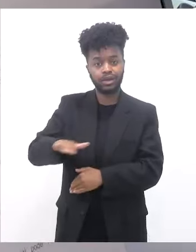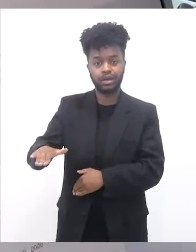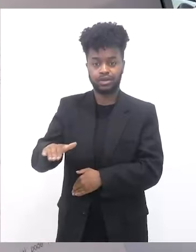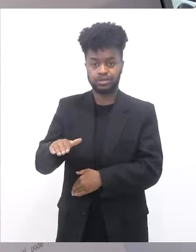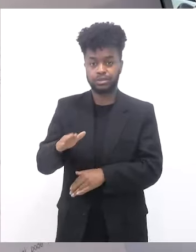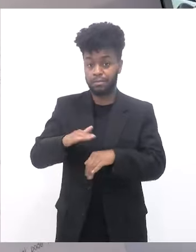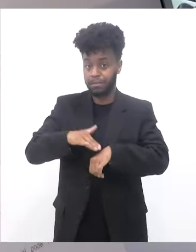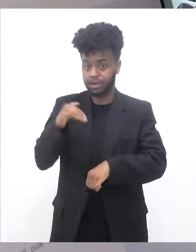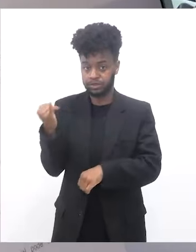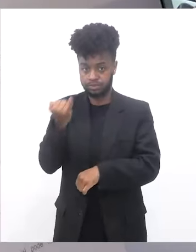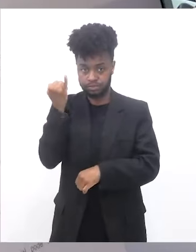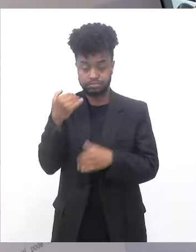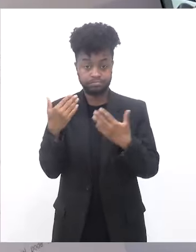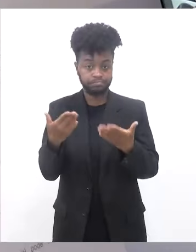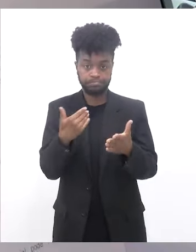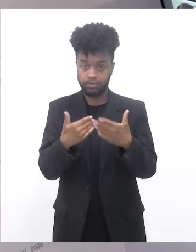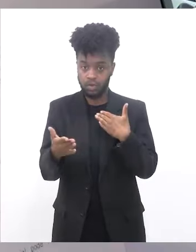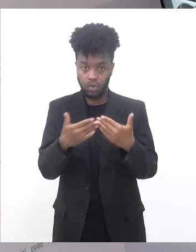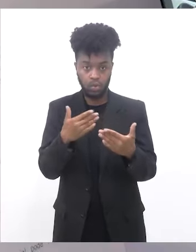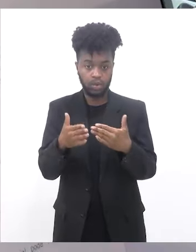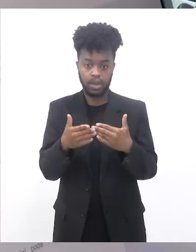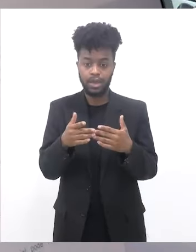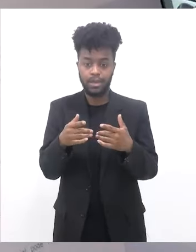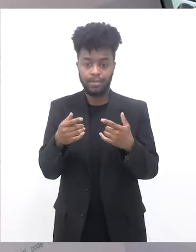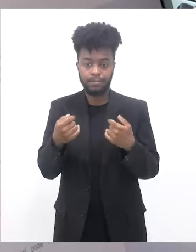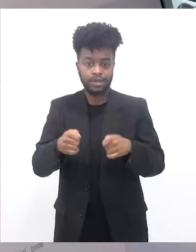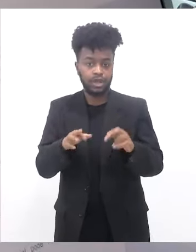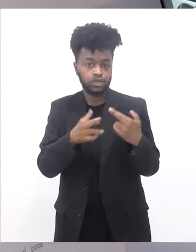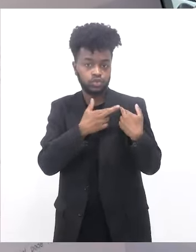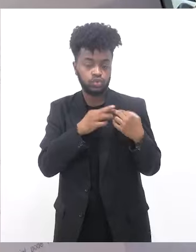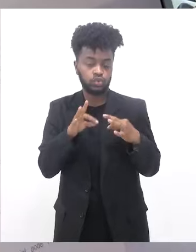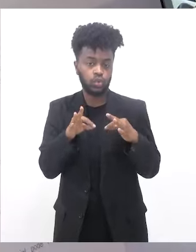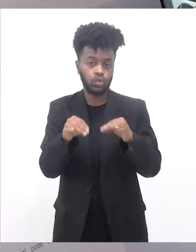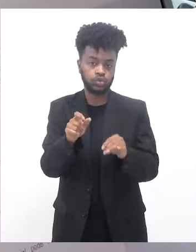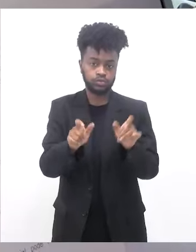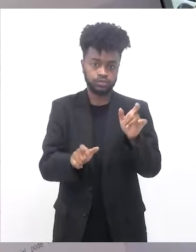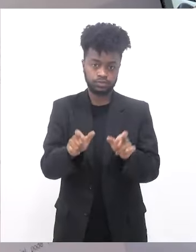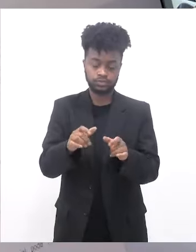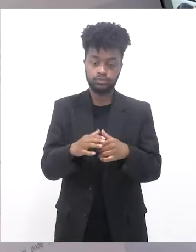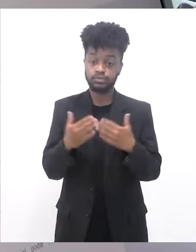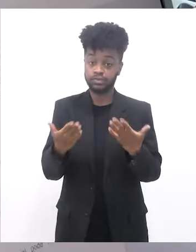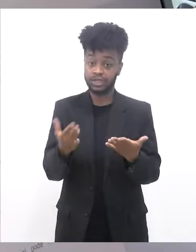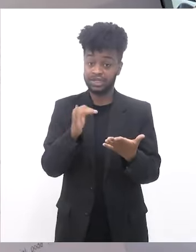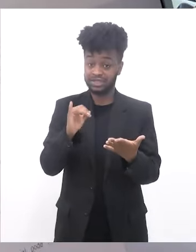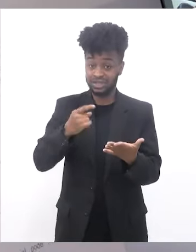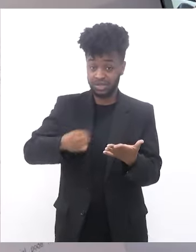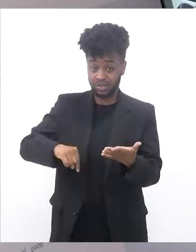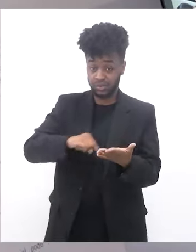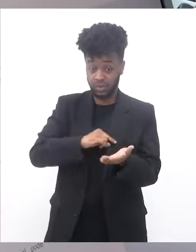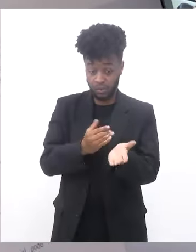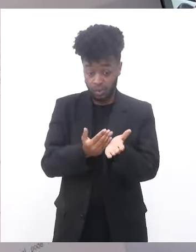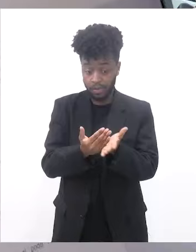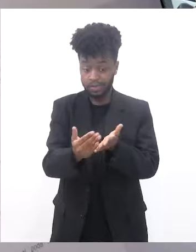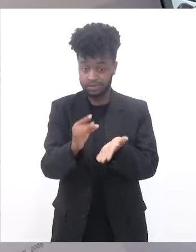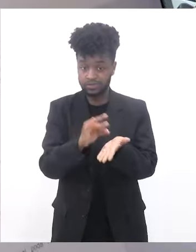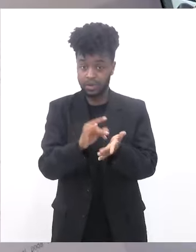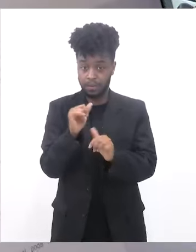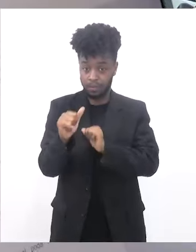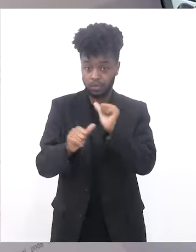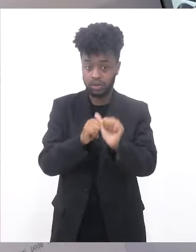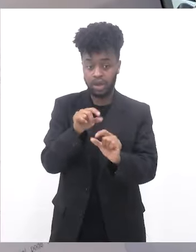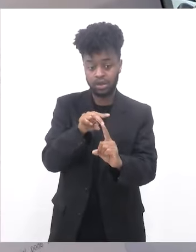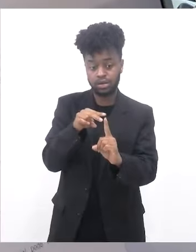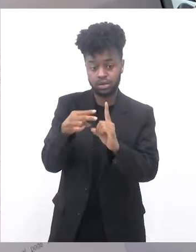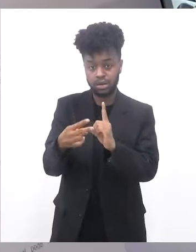importante. Então, não importa, a responsabilidade é de todos. E se a gente começar a mudar